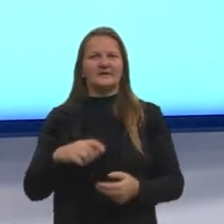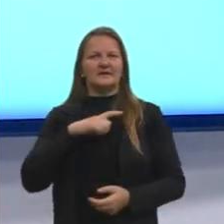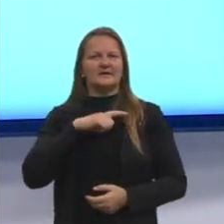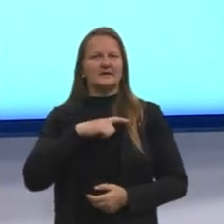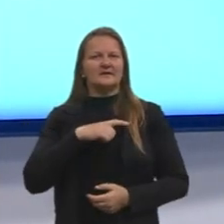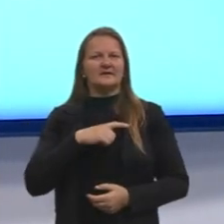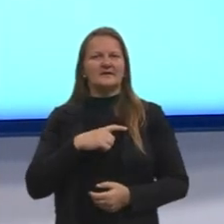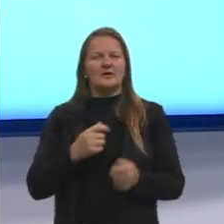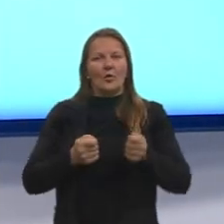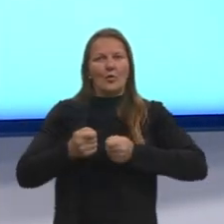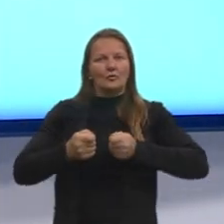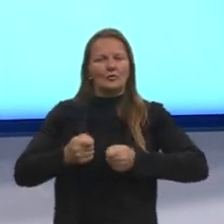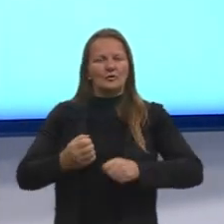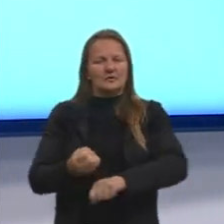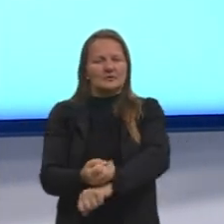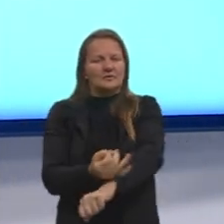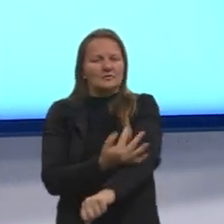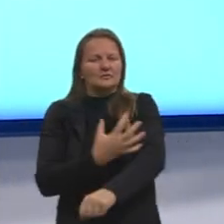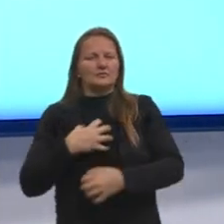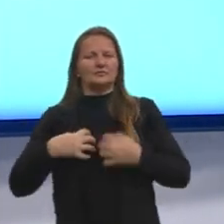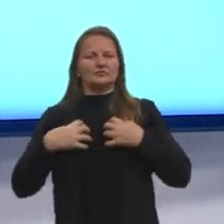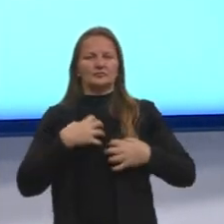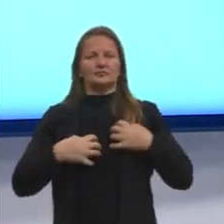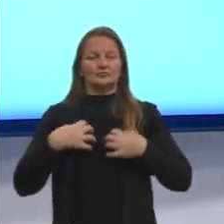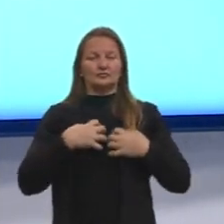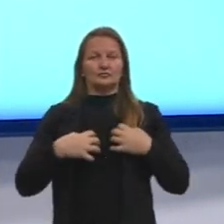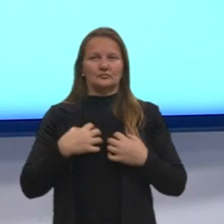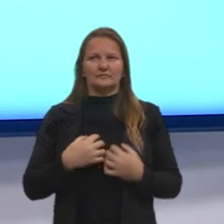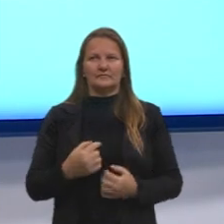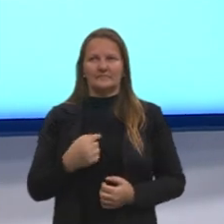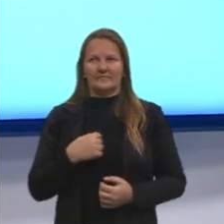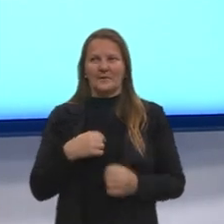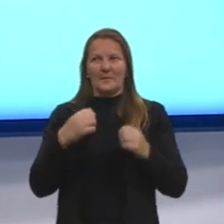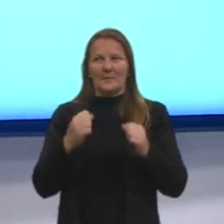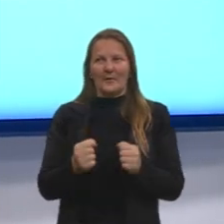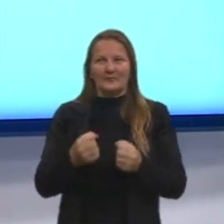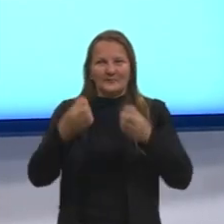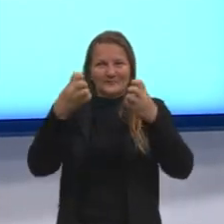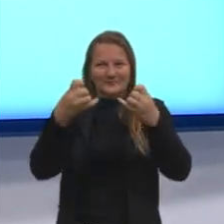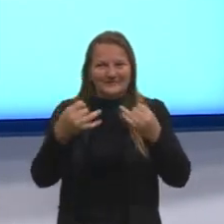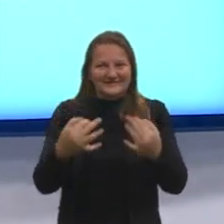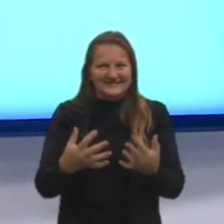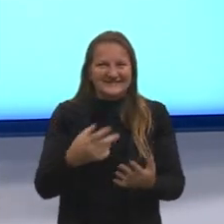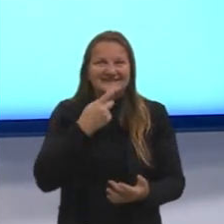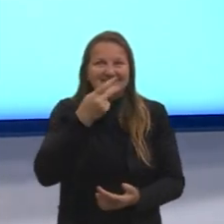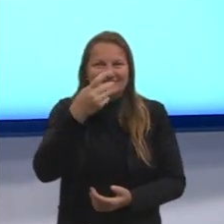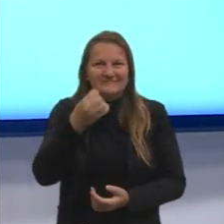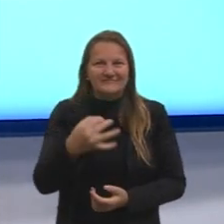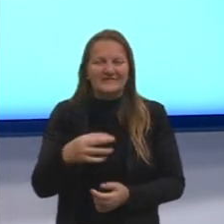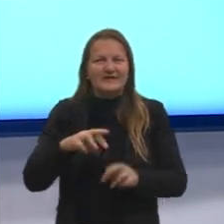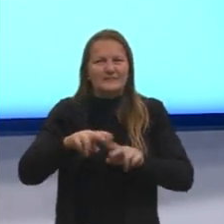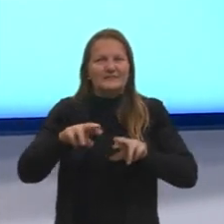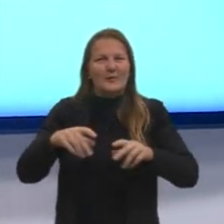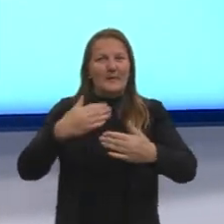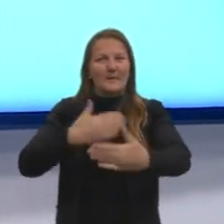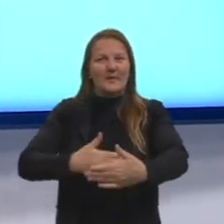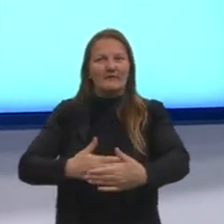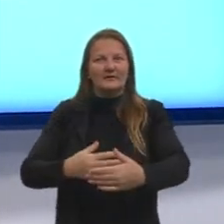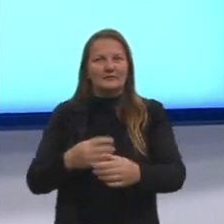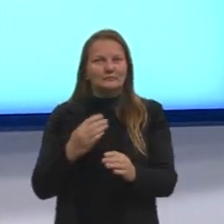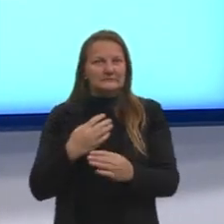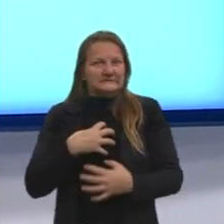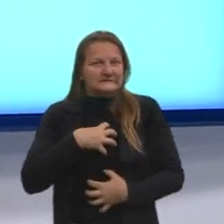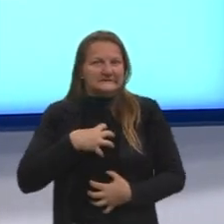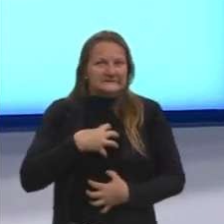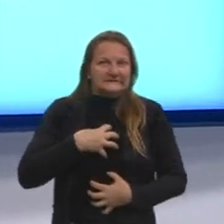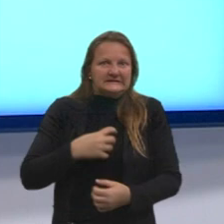controle sobre Nossa ansiedade né eu posso afirmar então em diversas provas Eu me encontrei